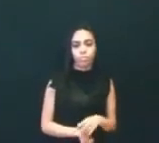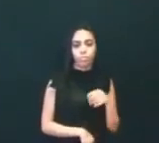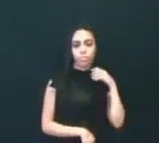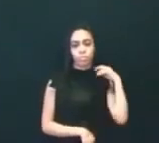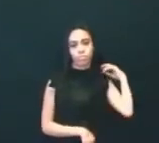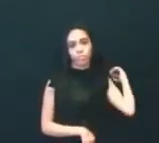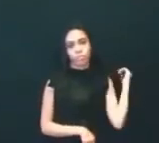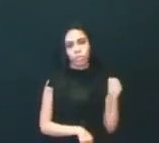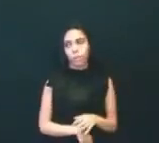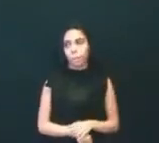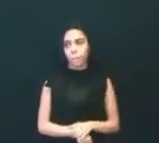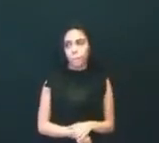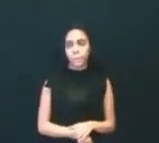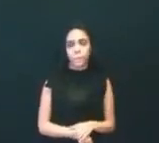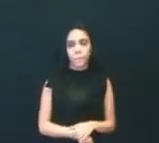Obrigado.